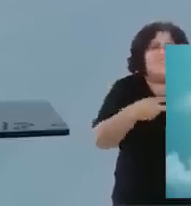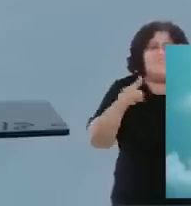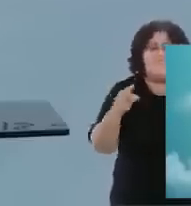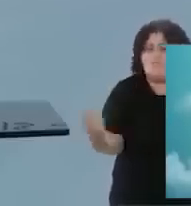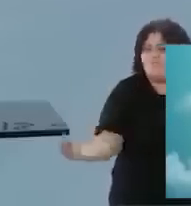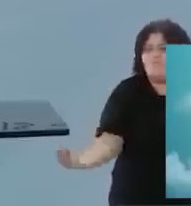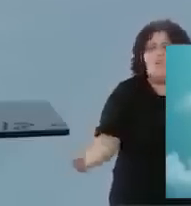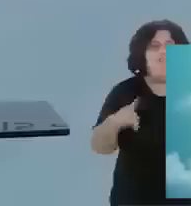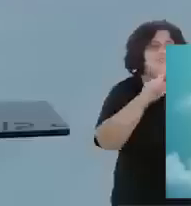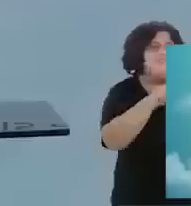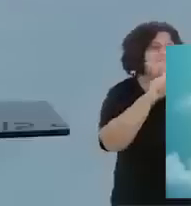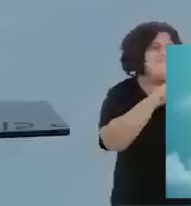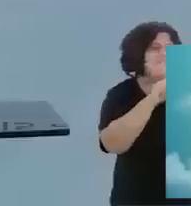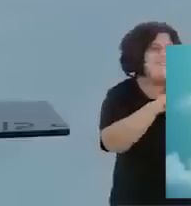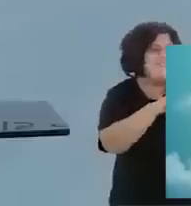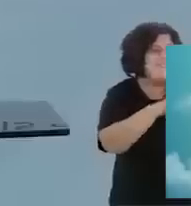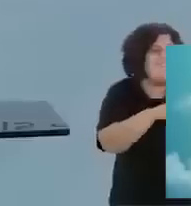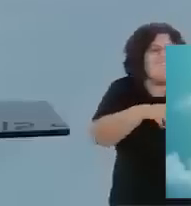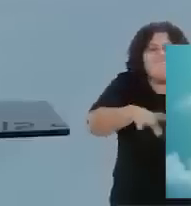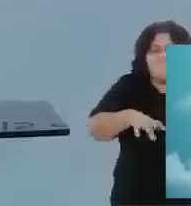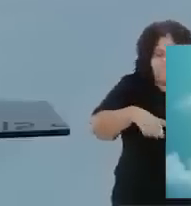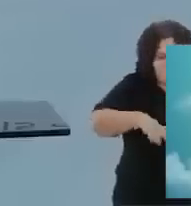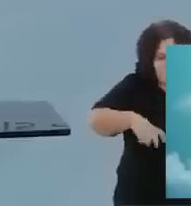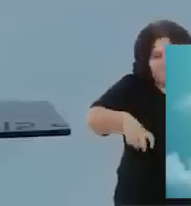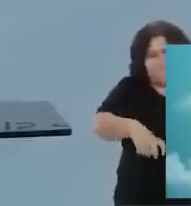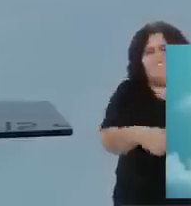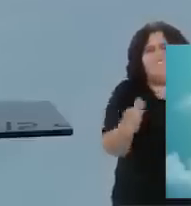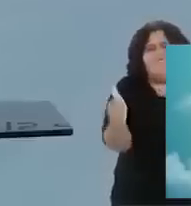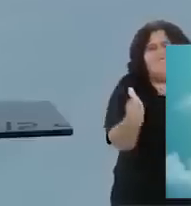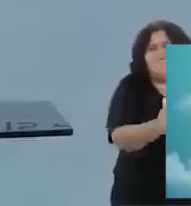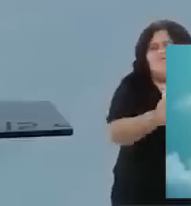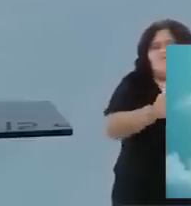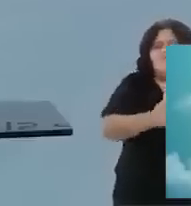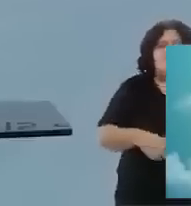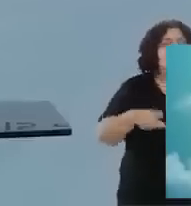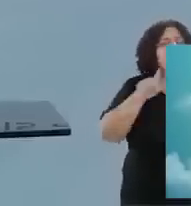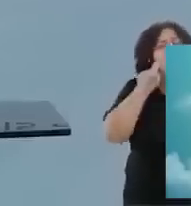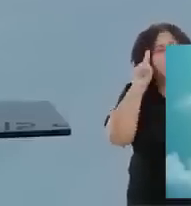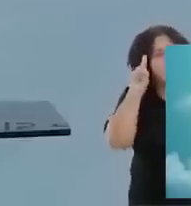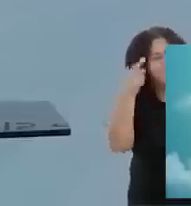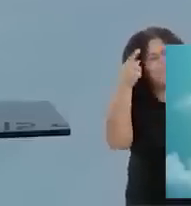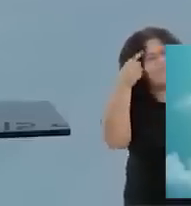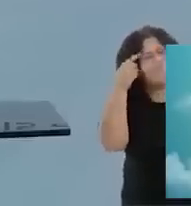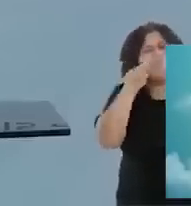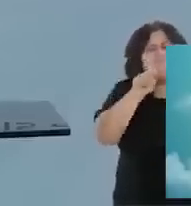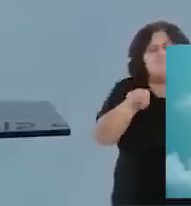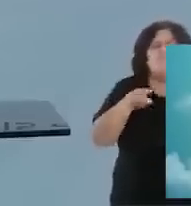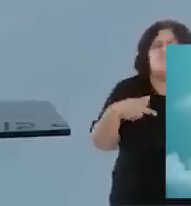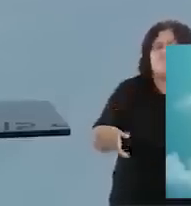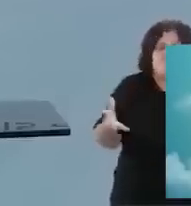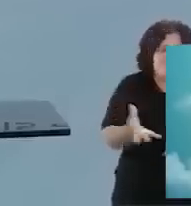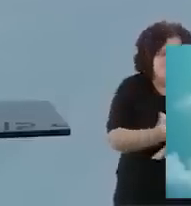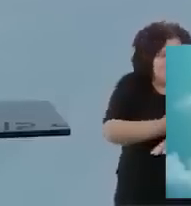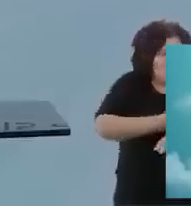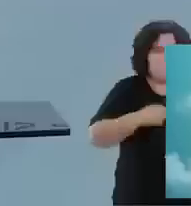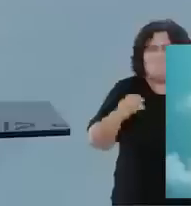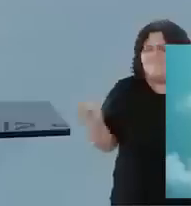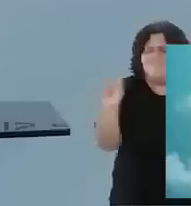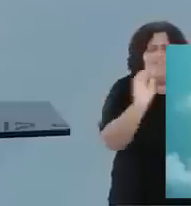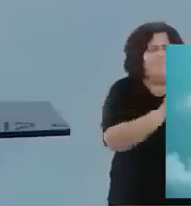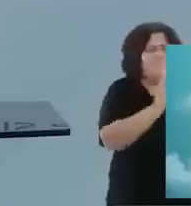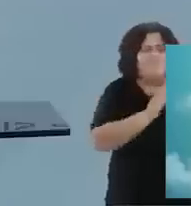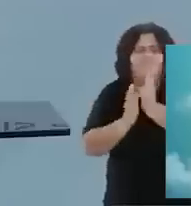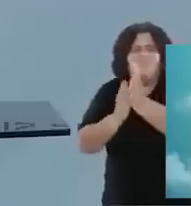Onde a pessoa que chega, ela é tão querida e tão amada, diz, olha, nós pensamos em você. Adoramos a Deus,